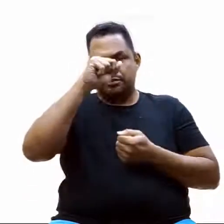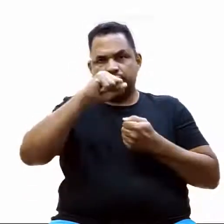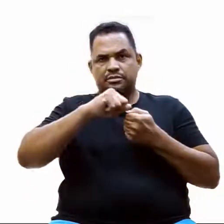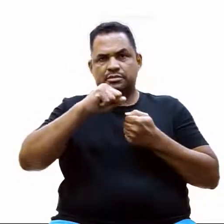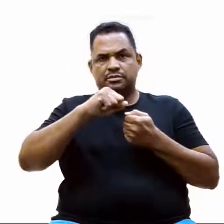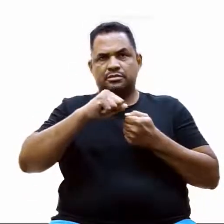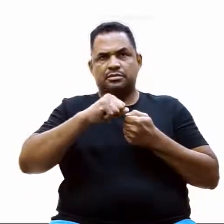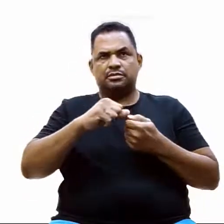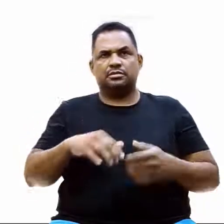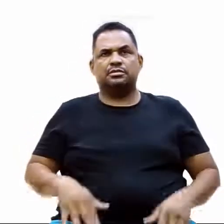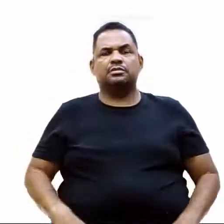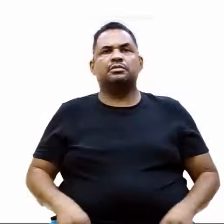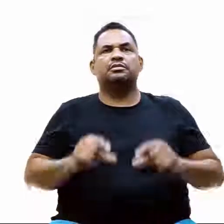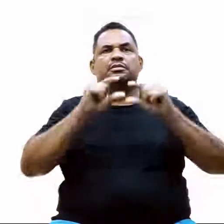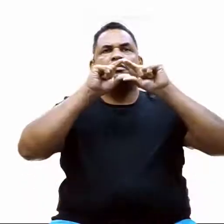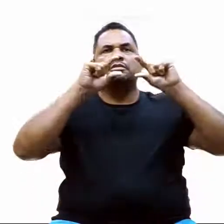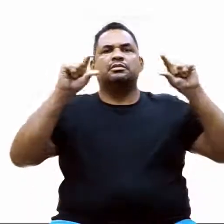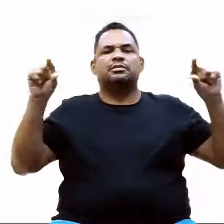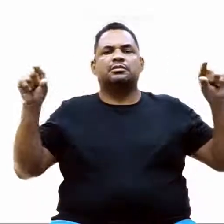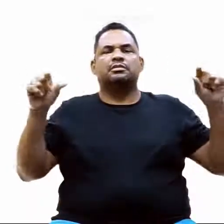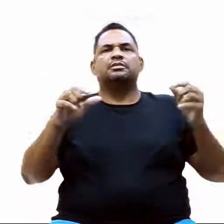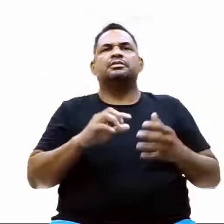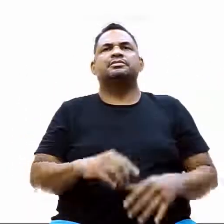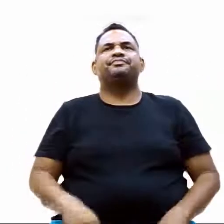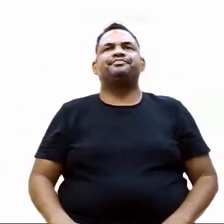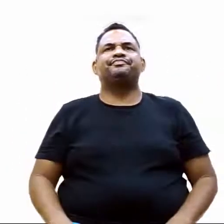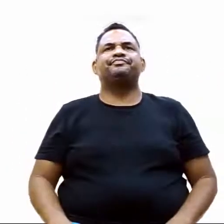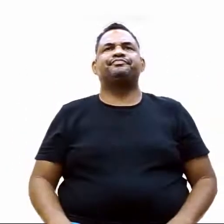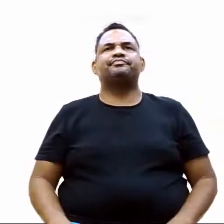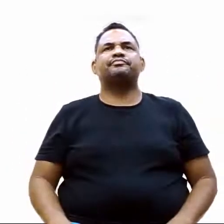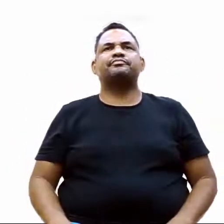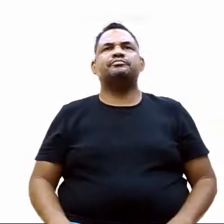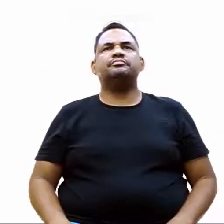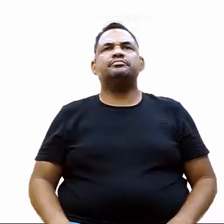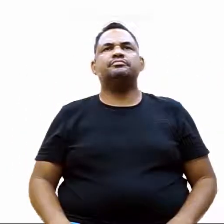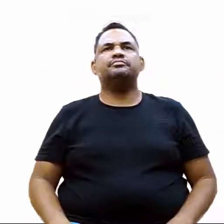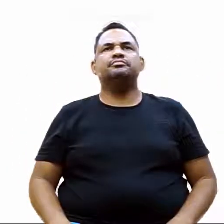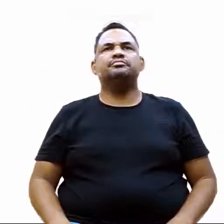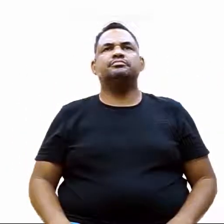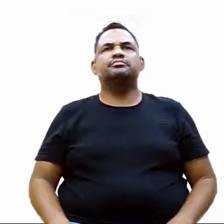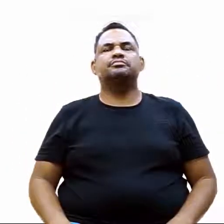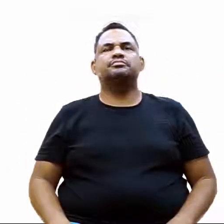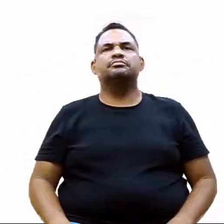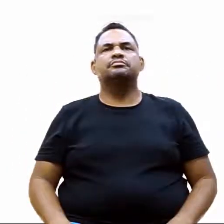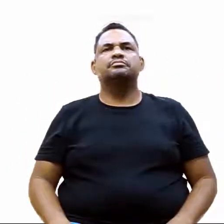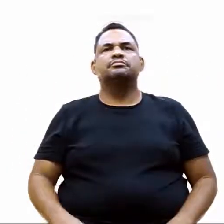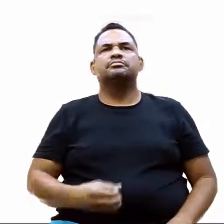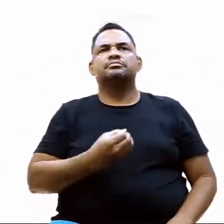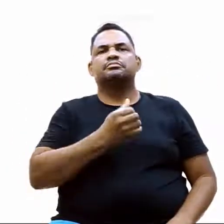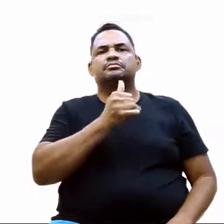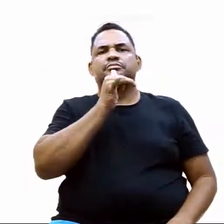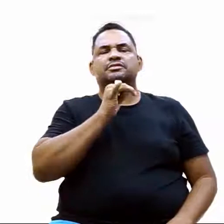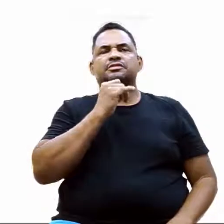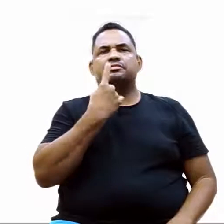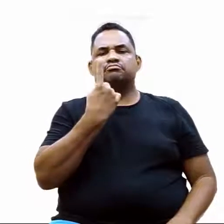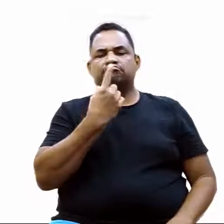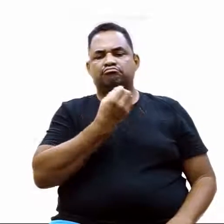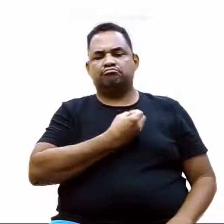E o enunciado dessa questão diz o seguinte: exemplo número 1, como aprender